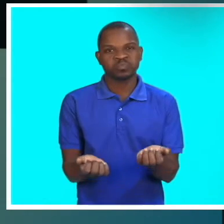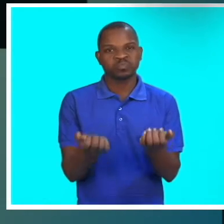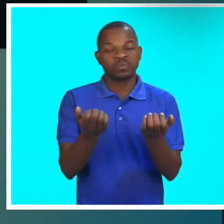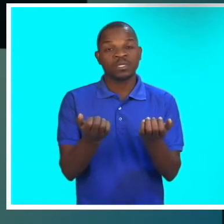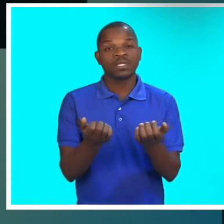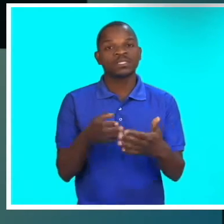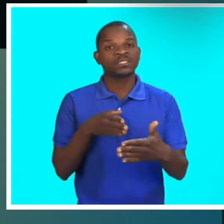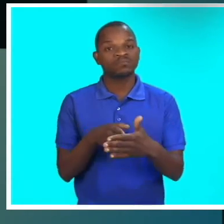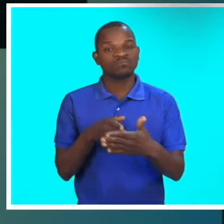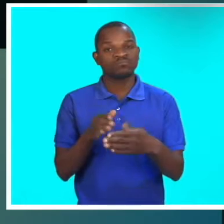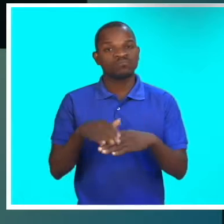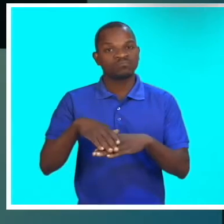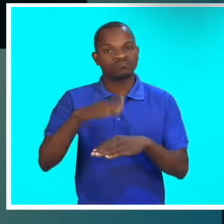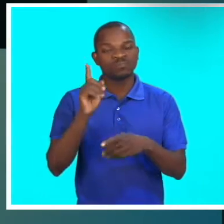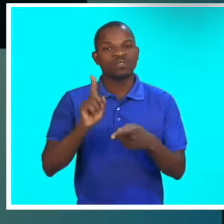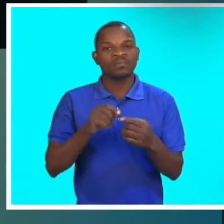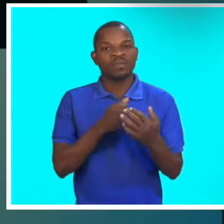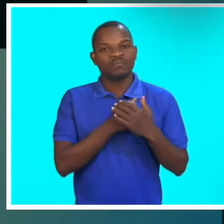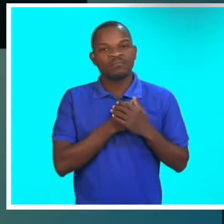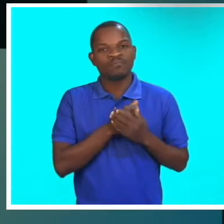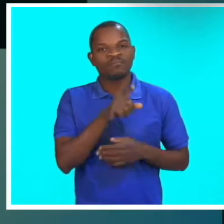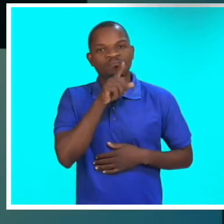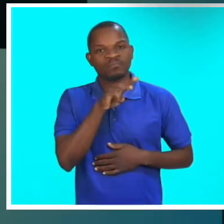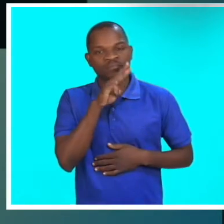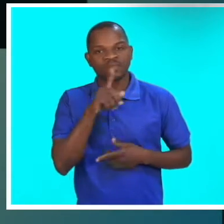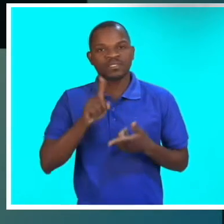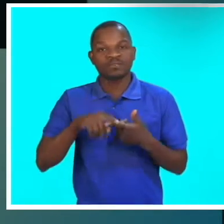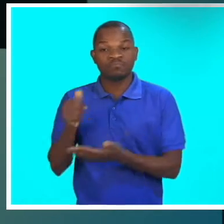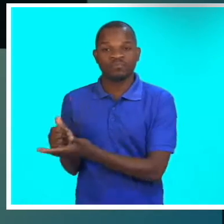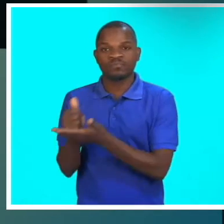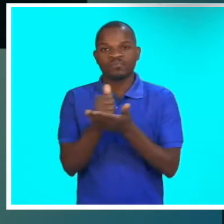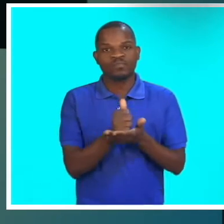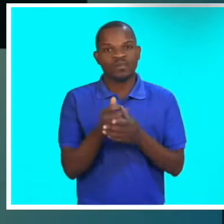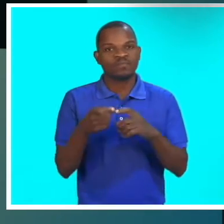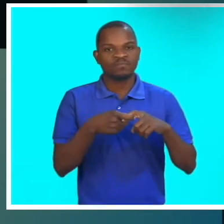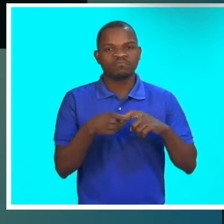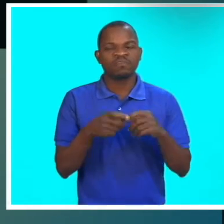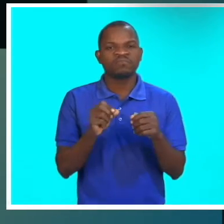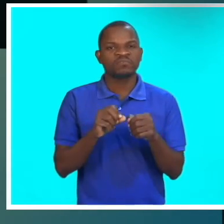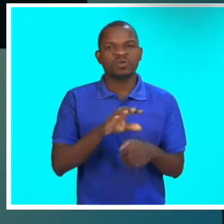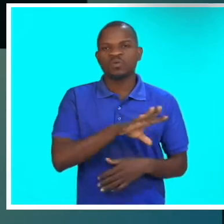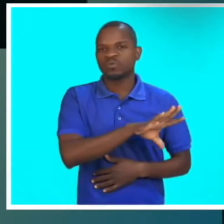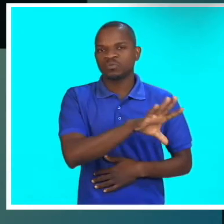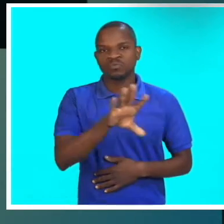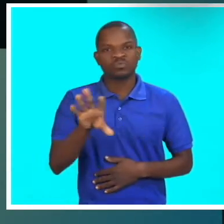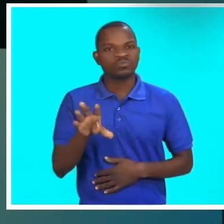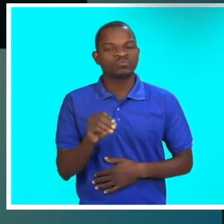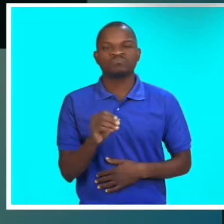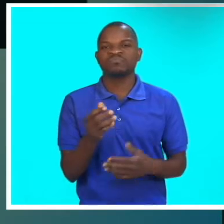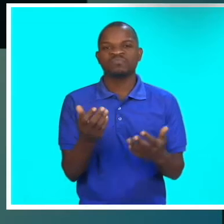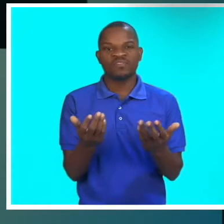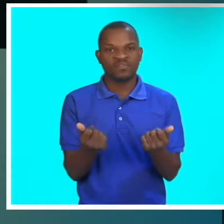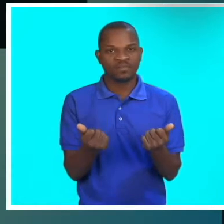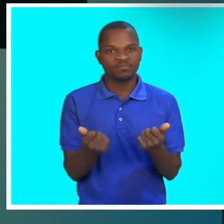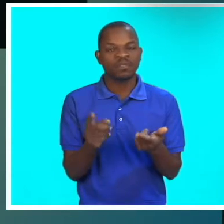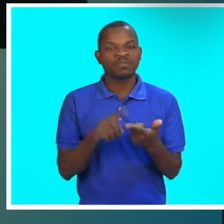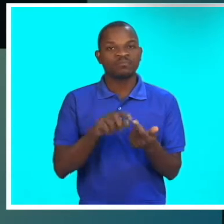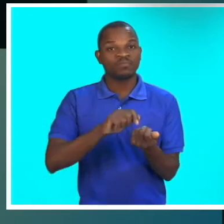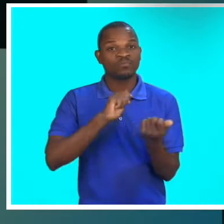ano foi muito conturbada. O amor dos pais e apoio de familiares fizeram as coisas tornarem-se